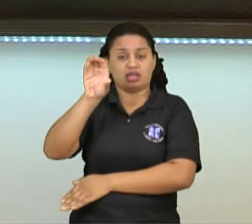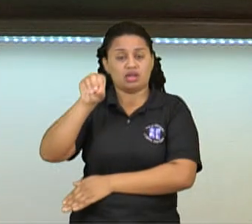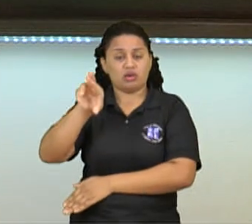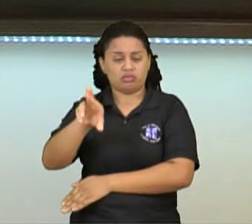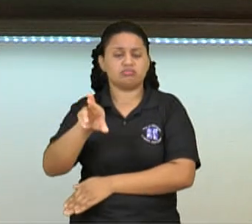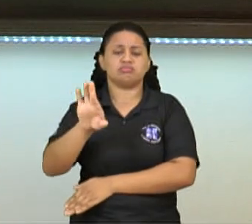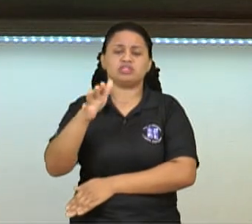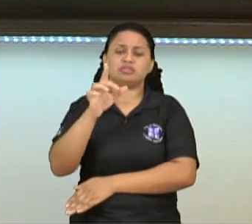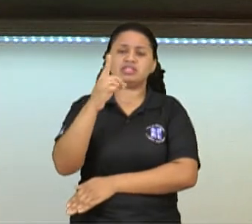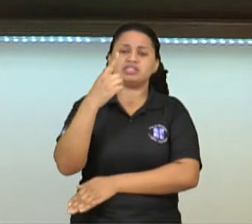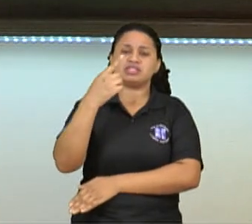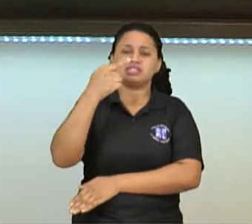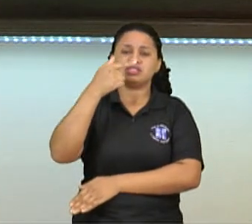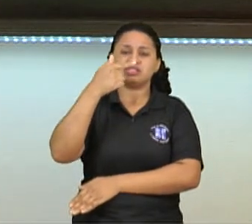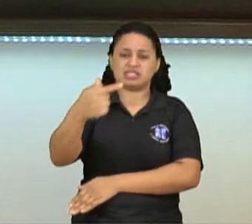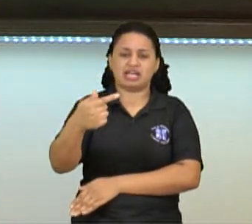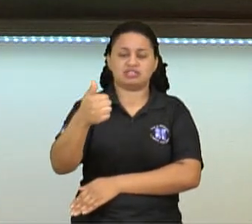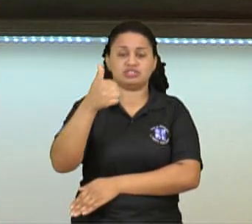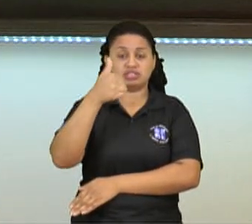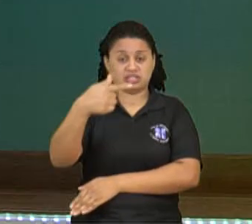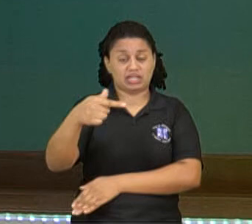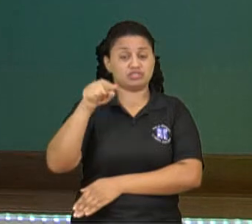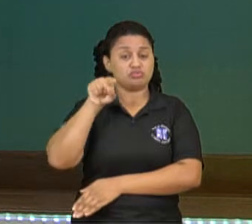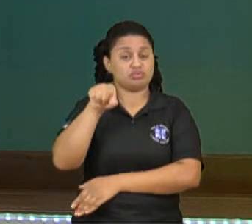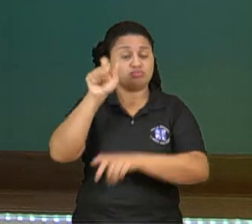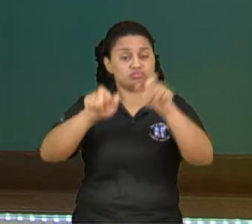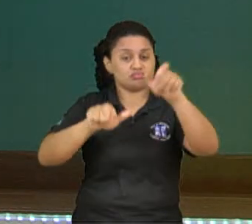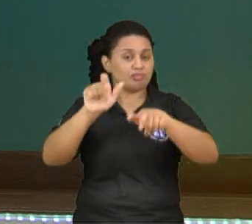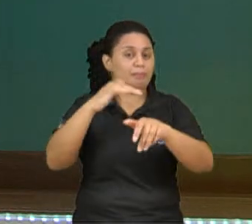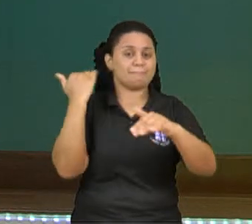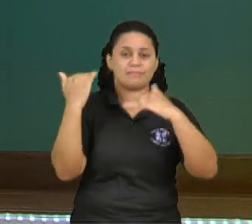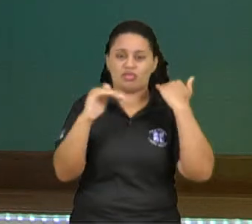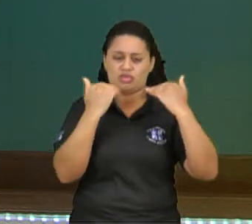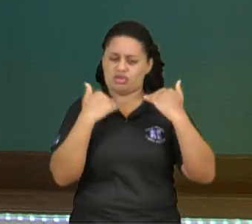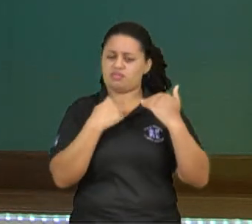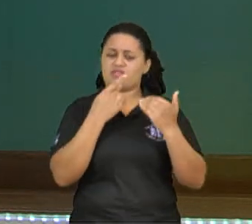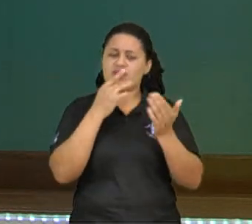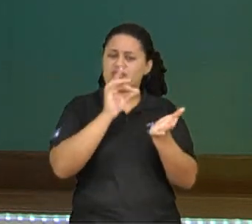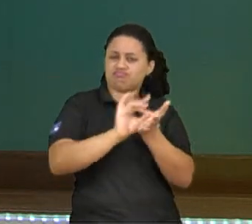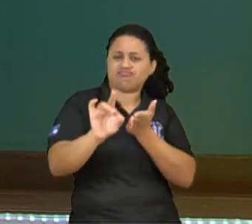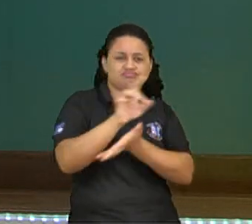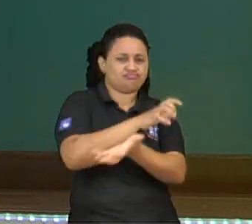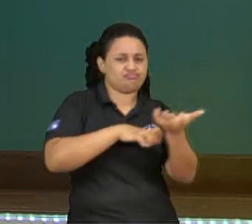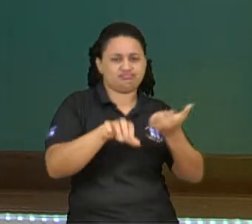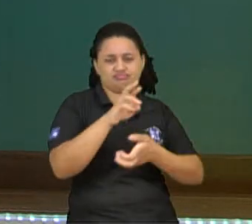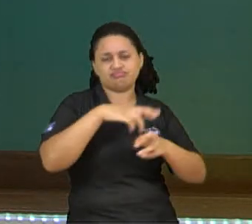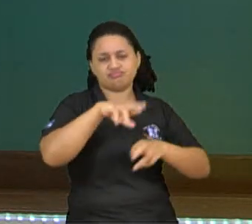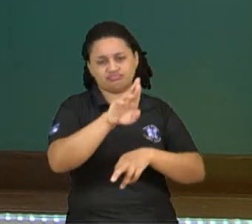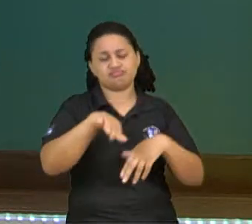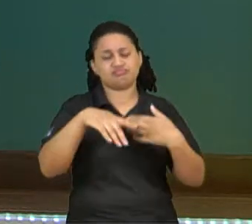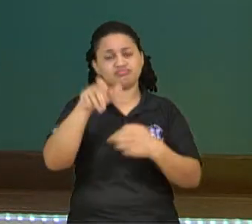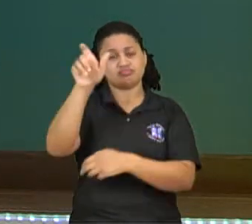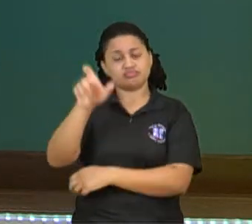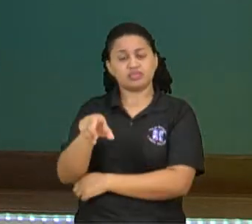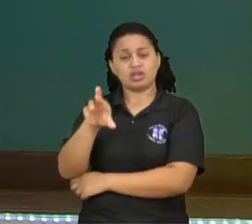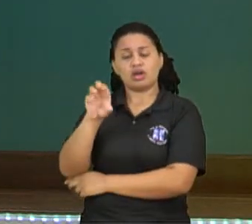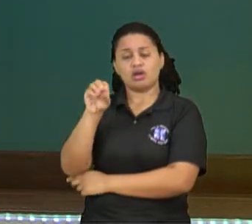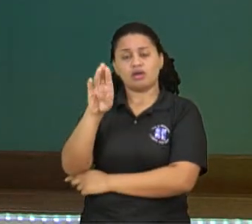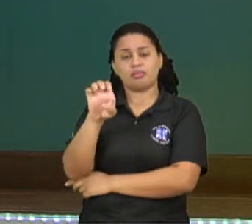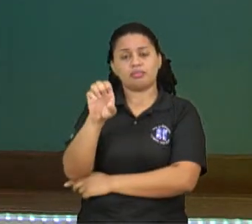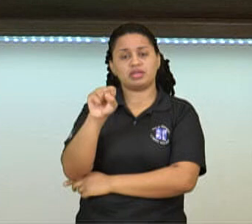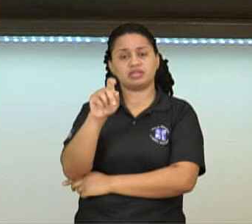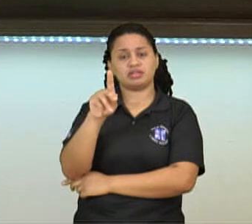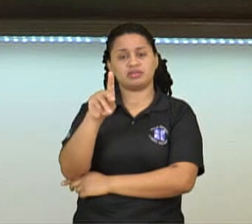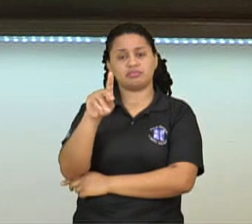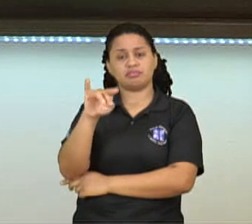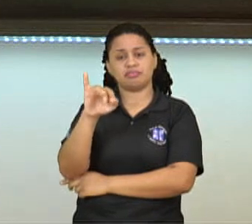mil pessoas que eram todos perseguidos como grandes inimigos da Revolução. Robespierre se perde em seus